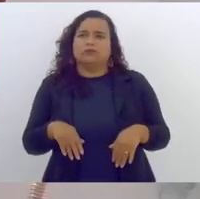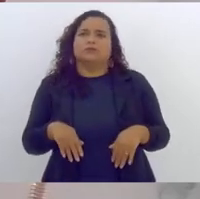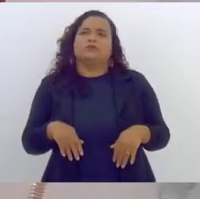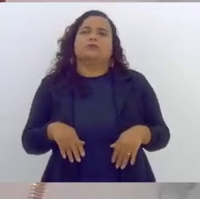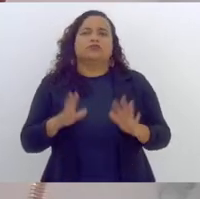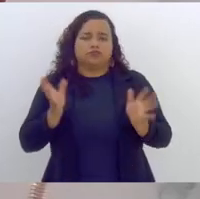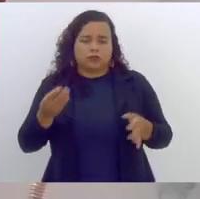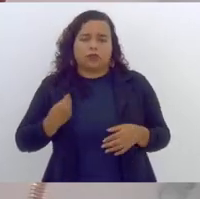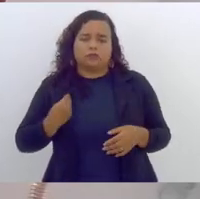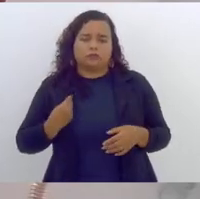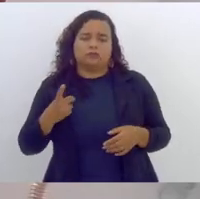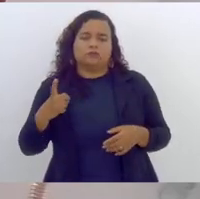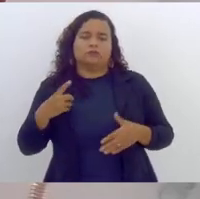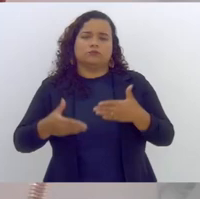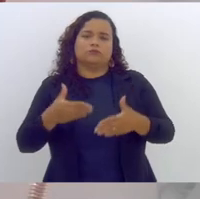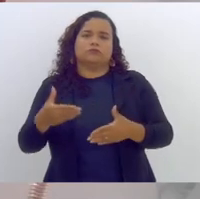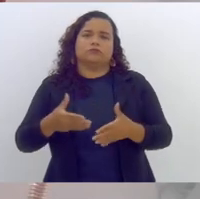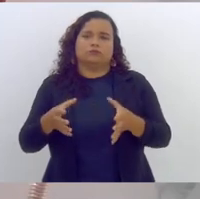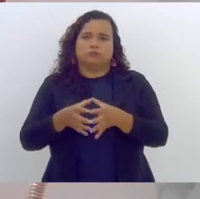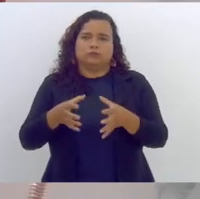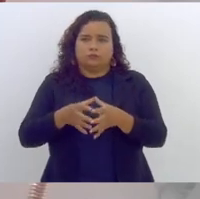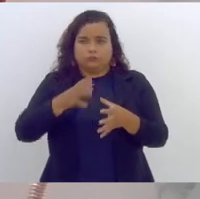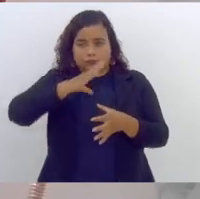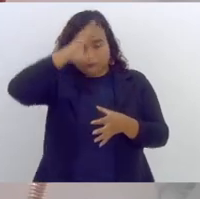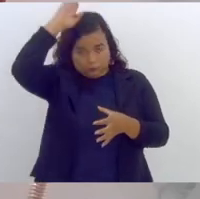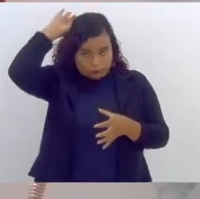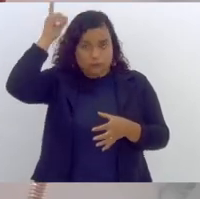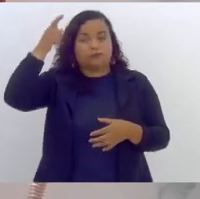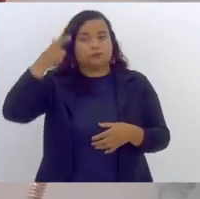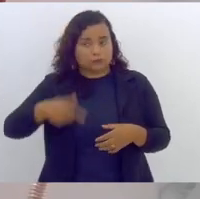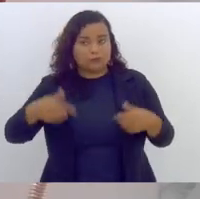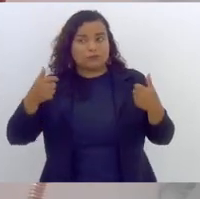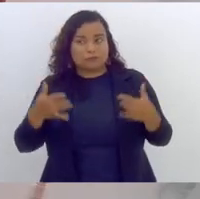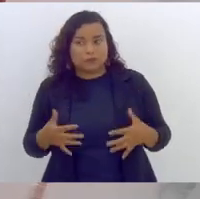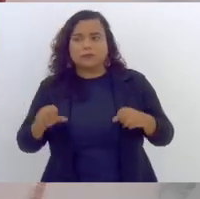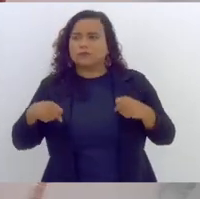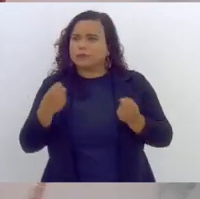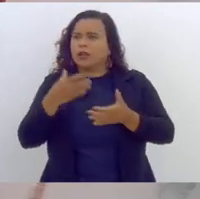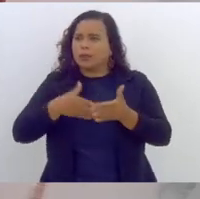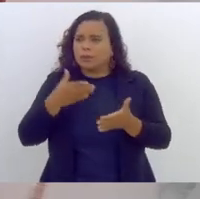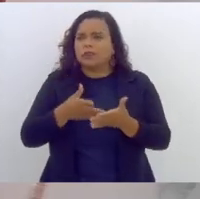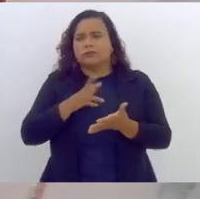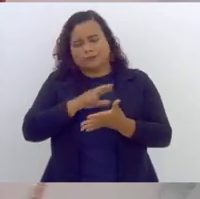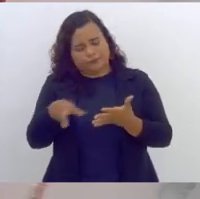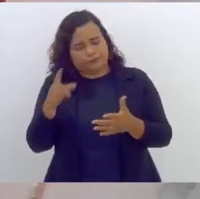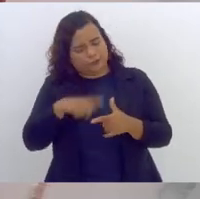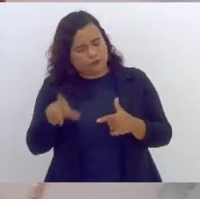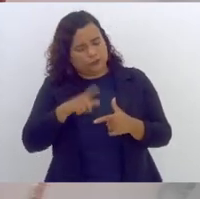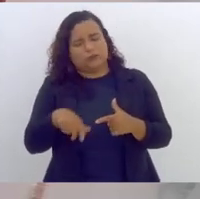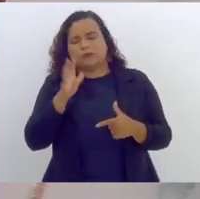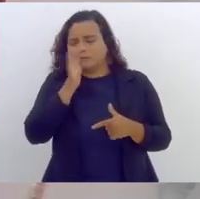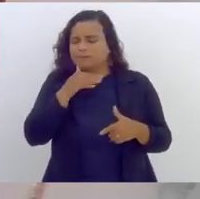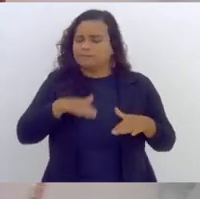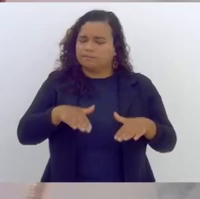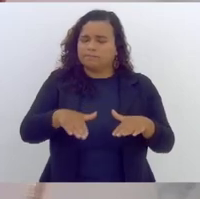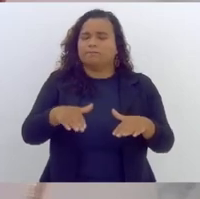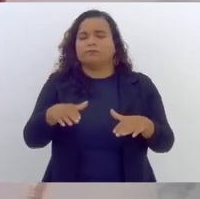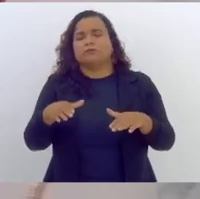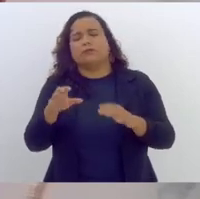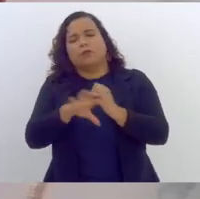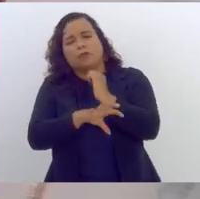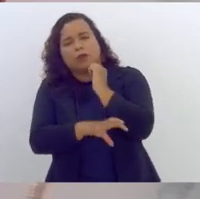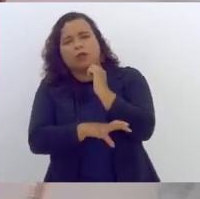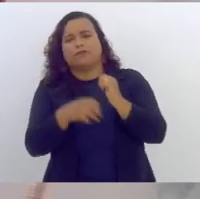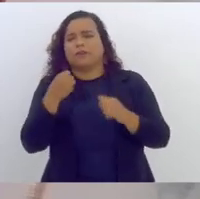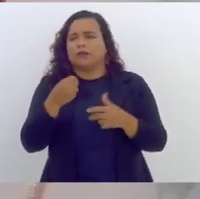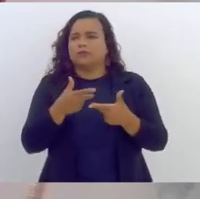fazendo nesse momento o corpo de bombeiros repito com toda a dificuldade com toda a lentidão com toda a burocracia